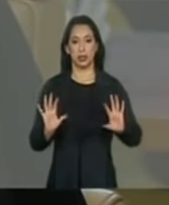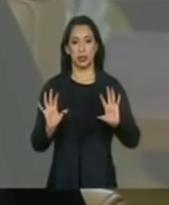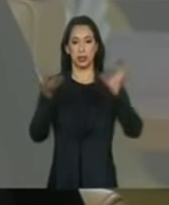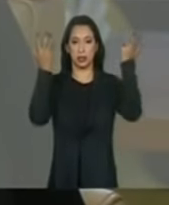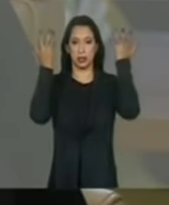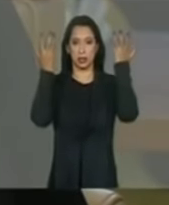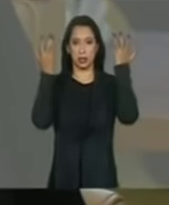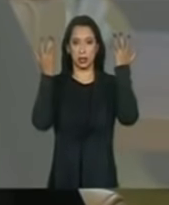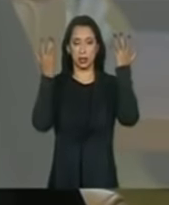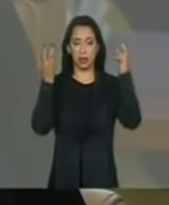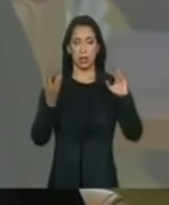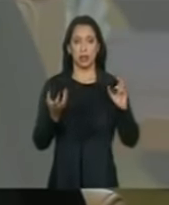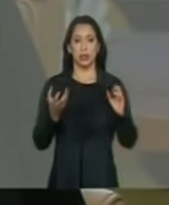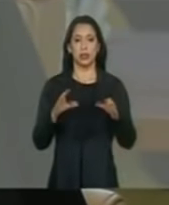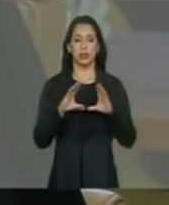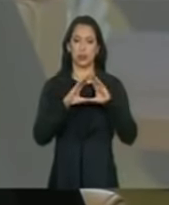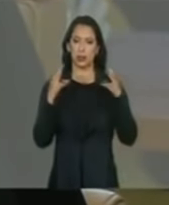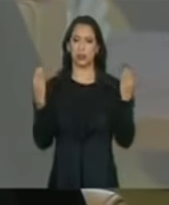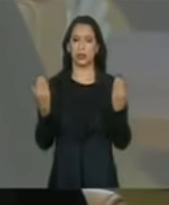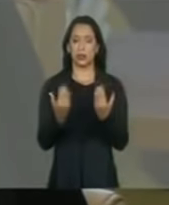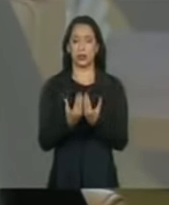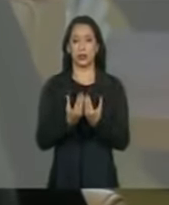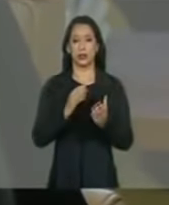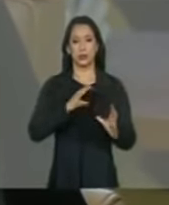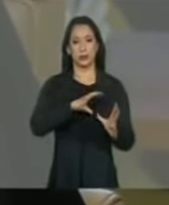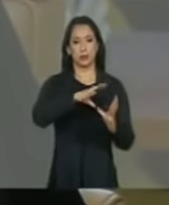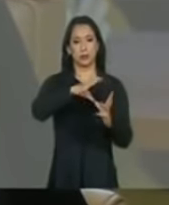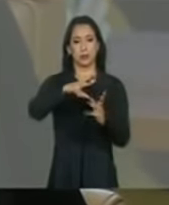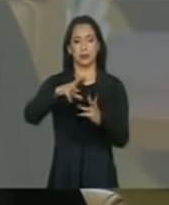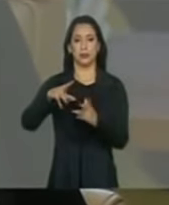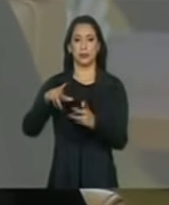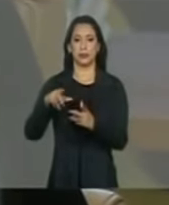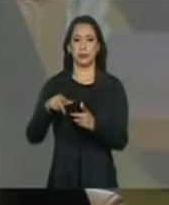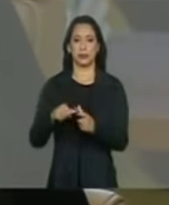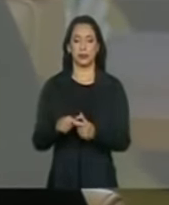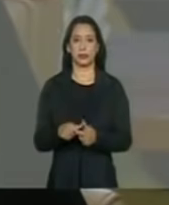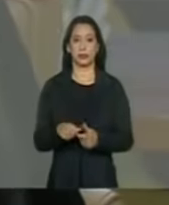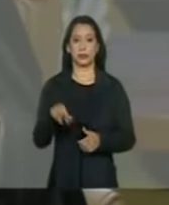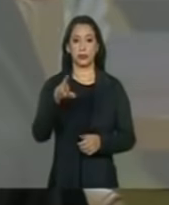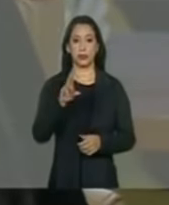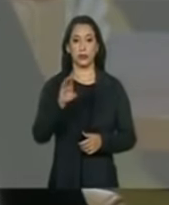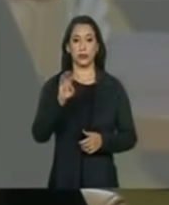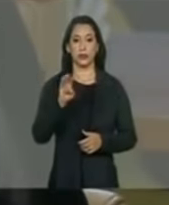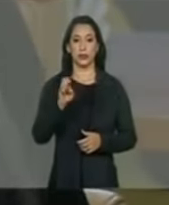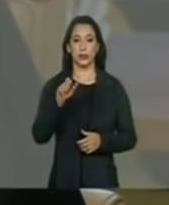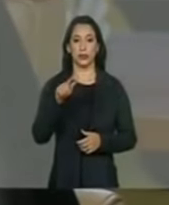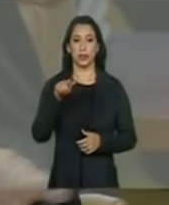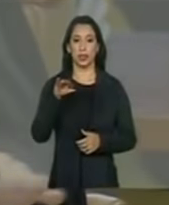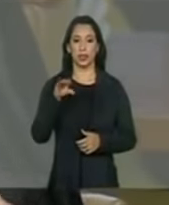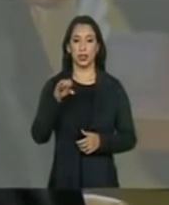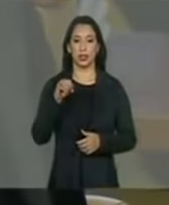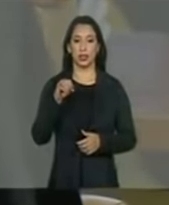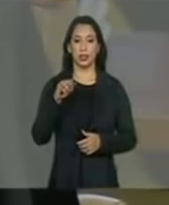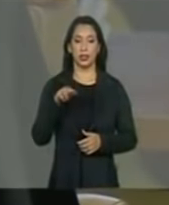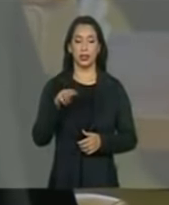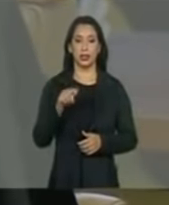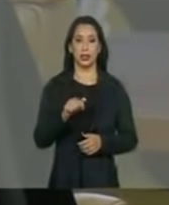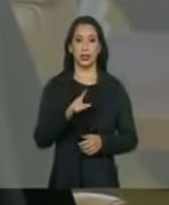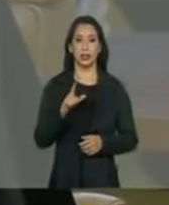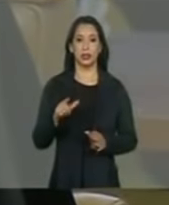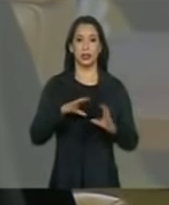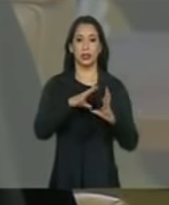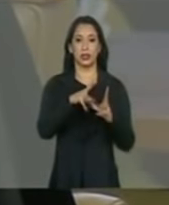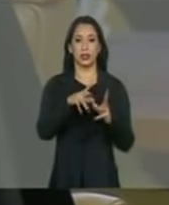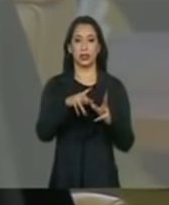dessas convenções internacionais uma de caráter regional do plano do sistema interamericano e